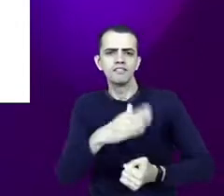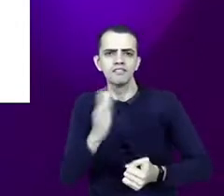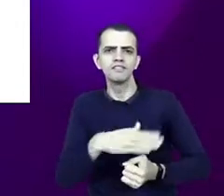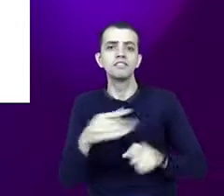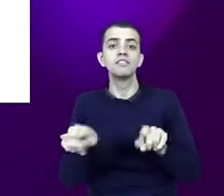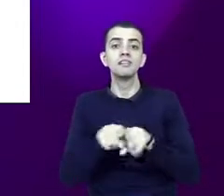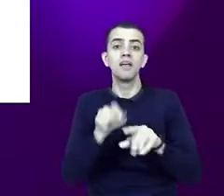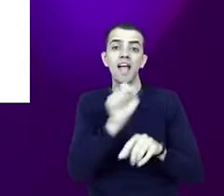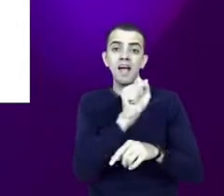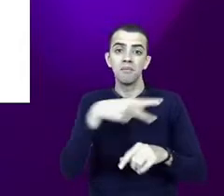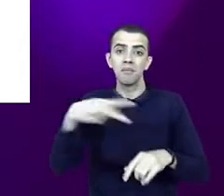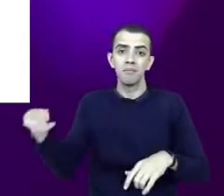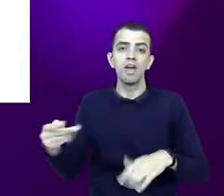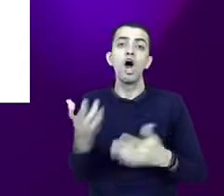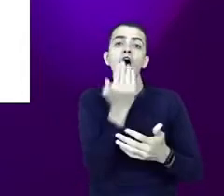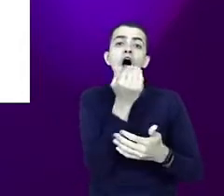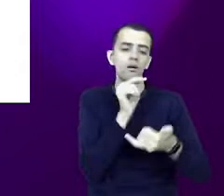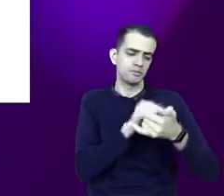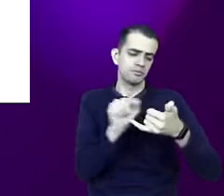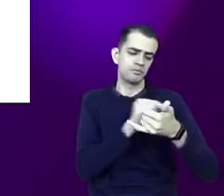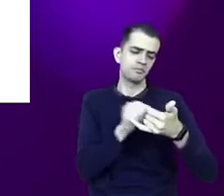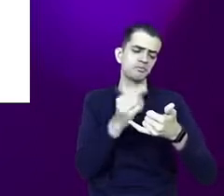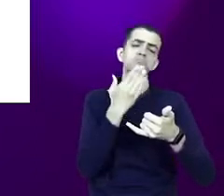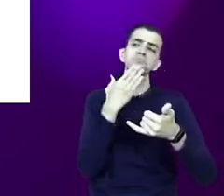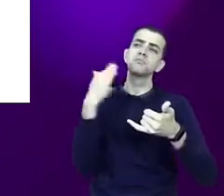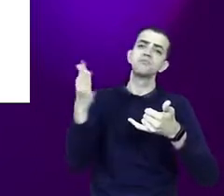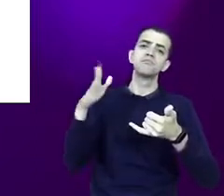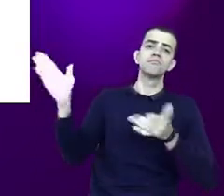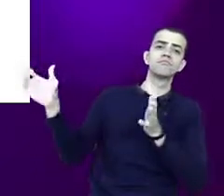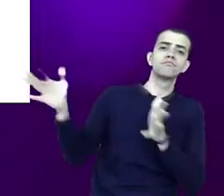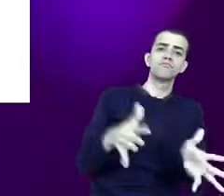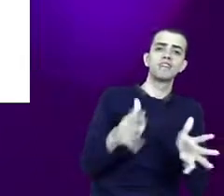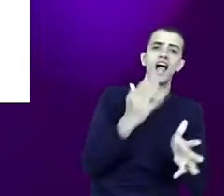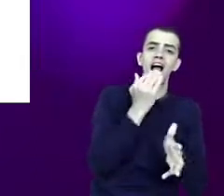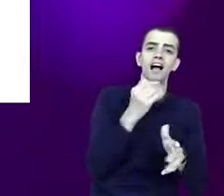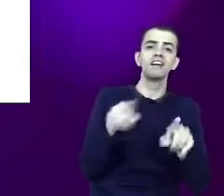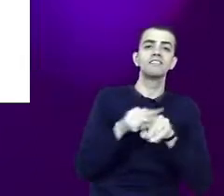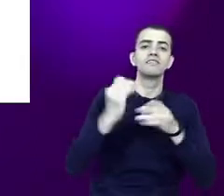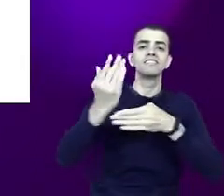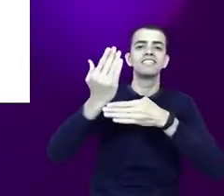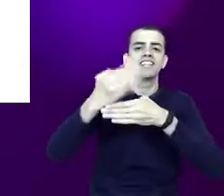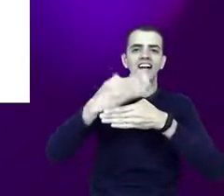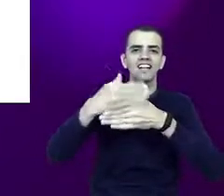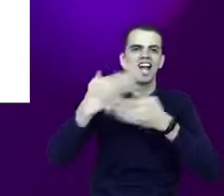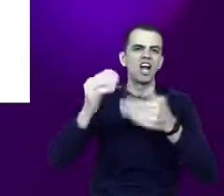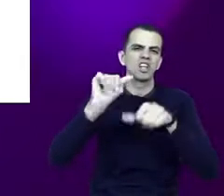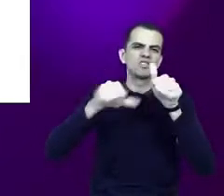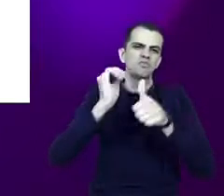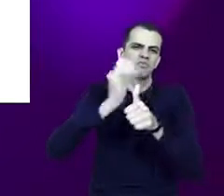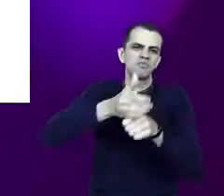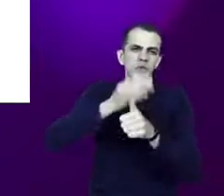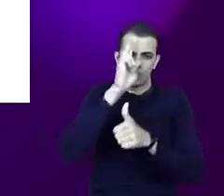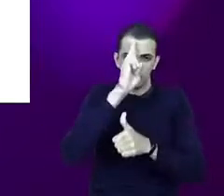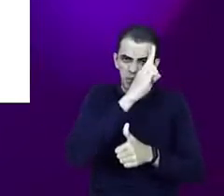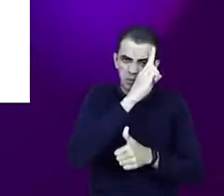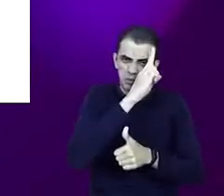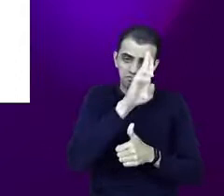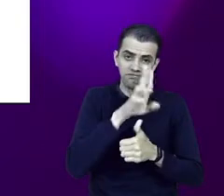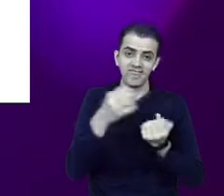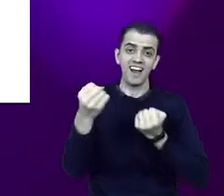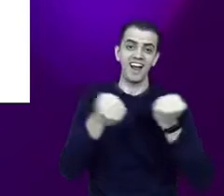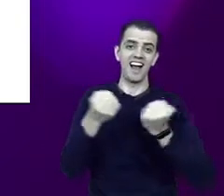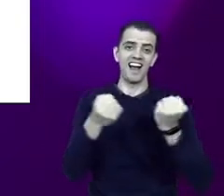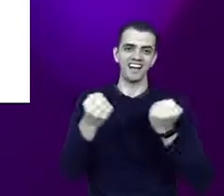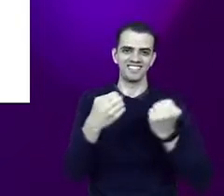a gente pede comida hoje por aplicativo, a gente pega táxi, não pega mais, é o Uber, enfim, os carros